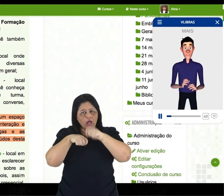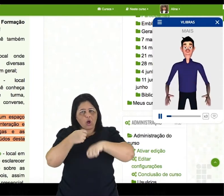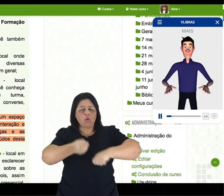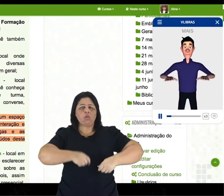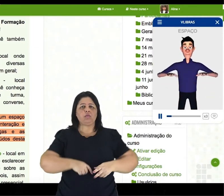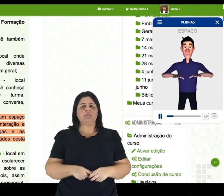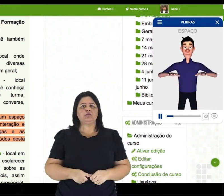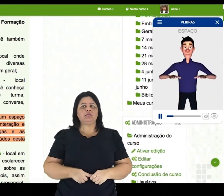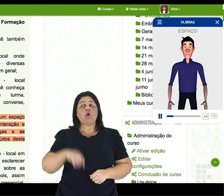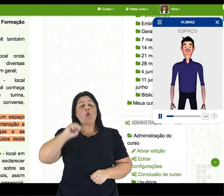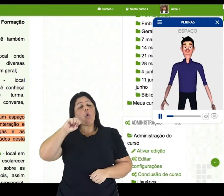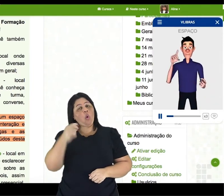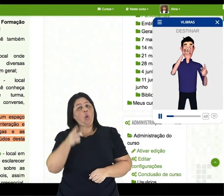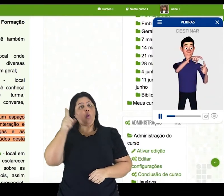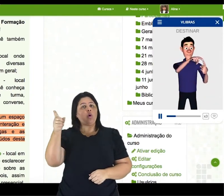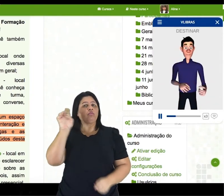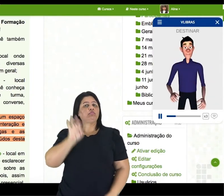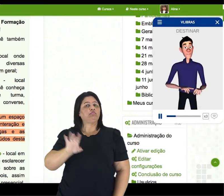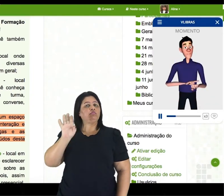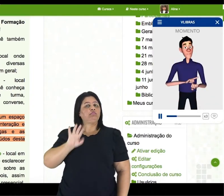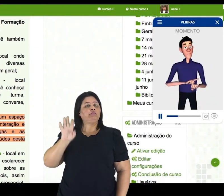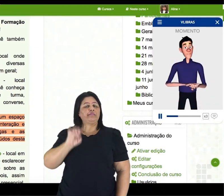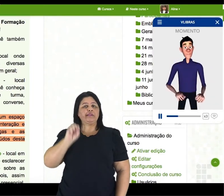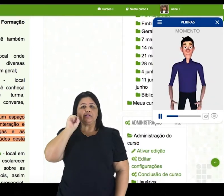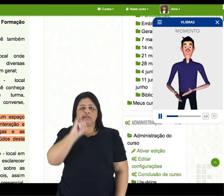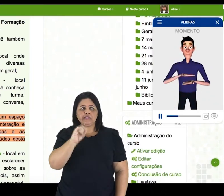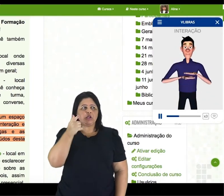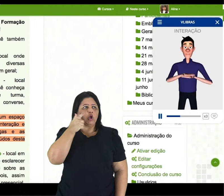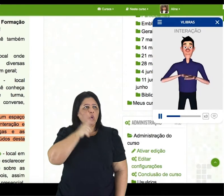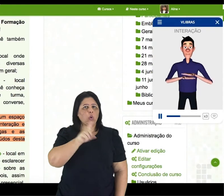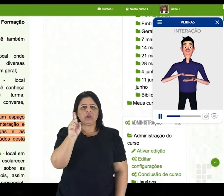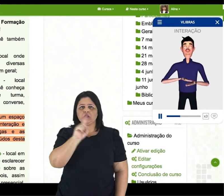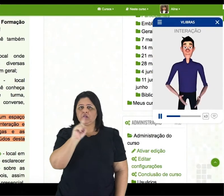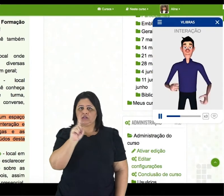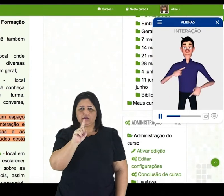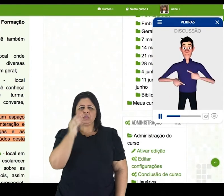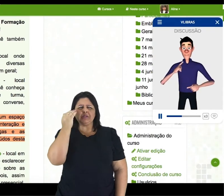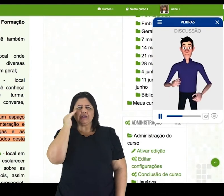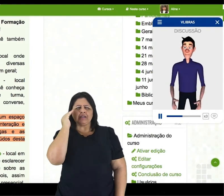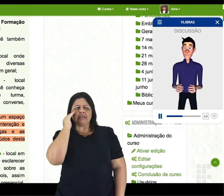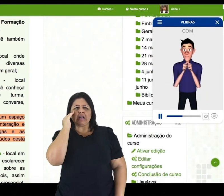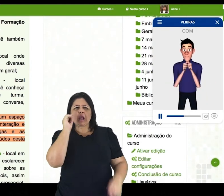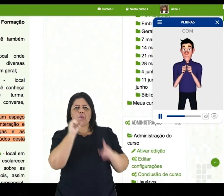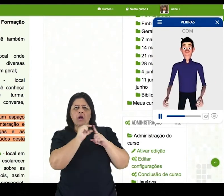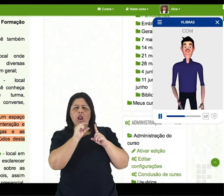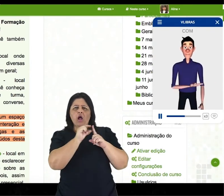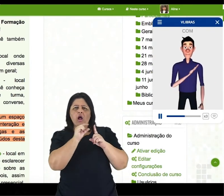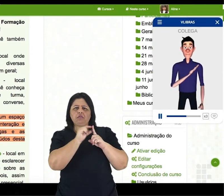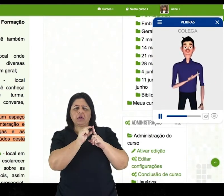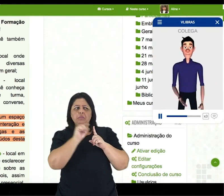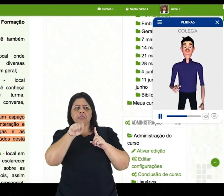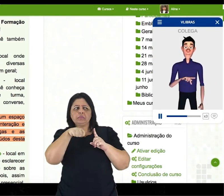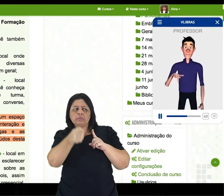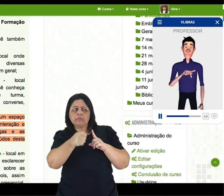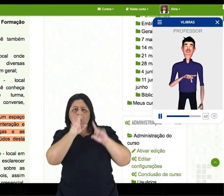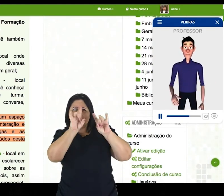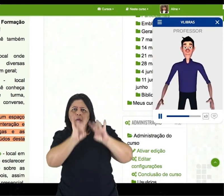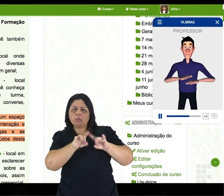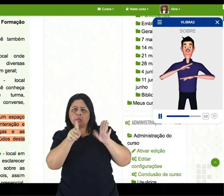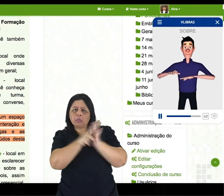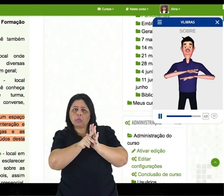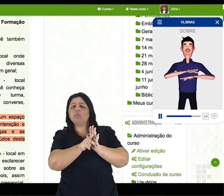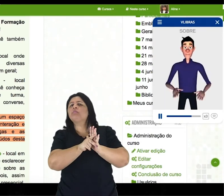de acordo com os sinais, ou ele vai soletrar quando ele não conseguir reconhecer ou quando não houver um